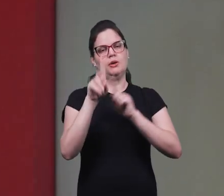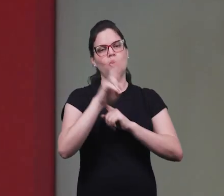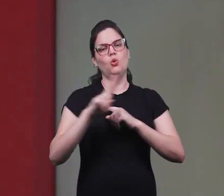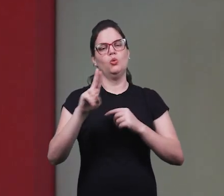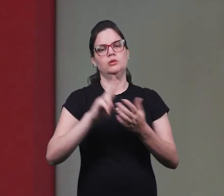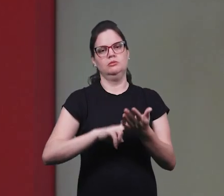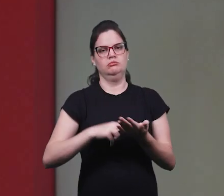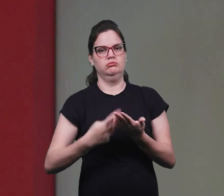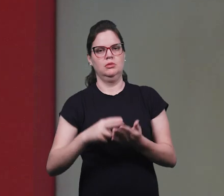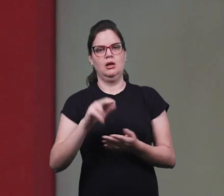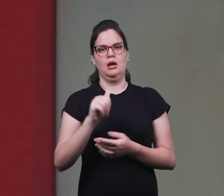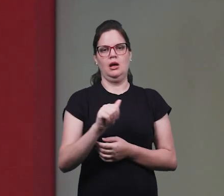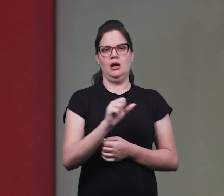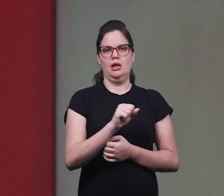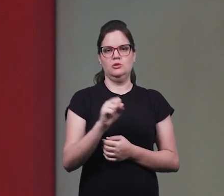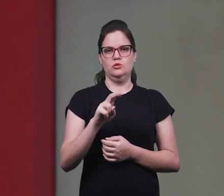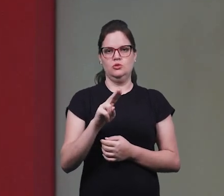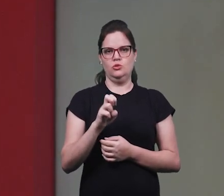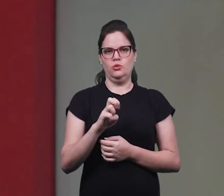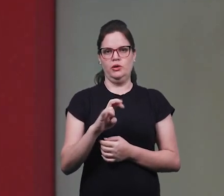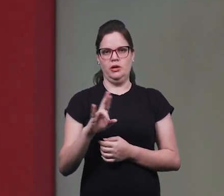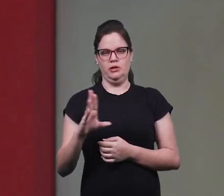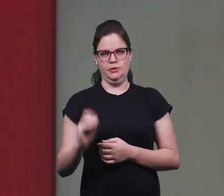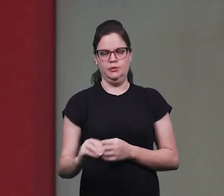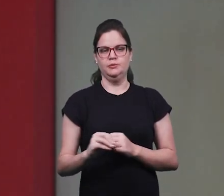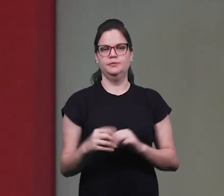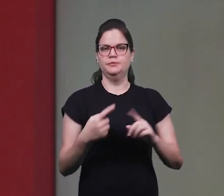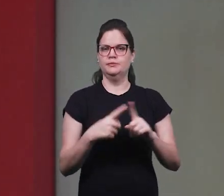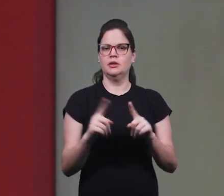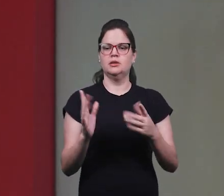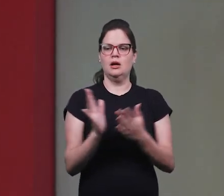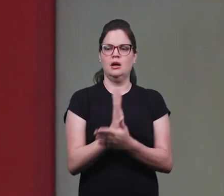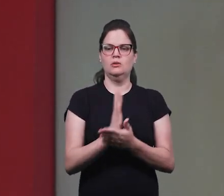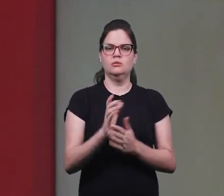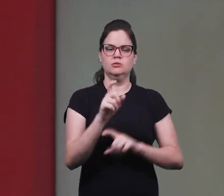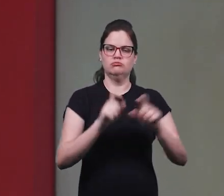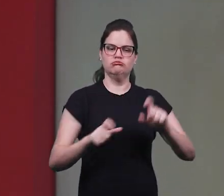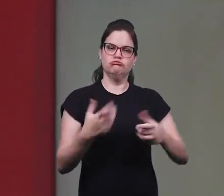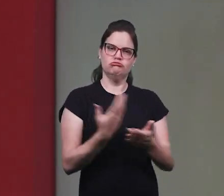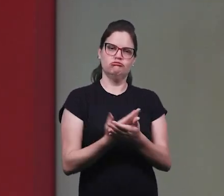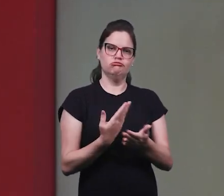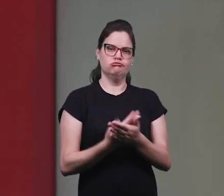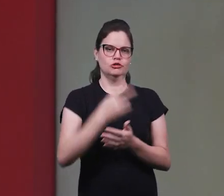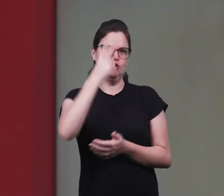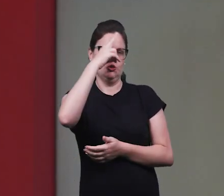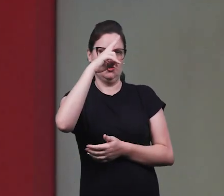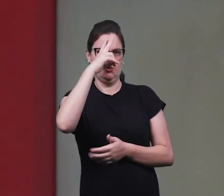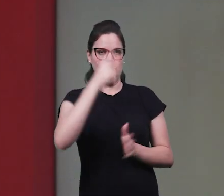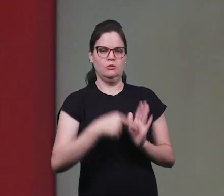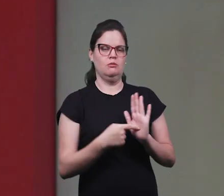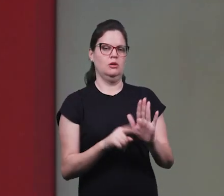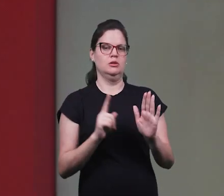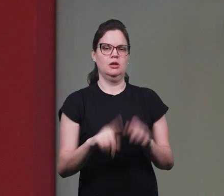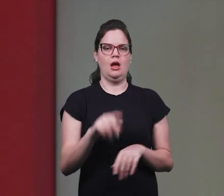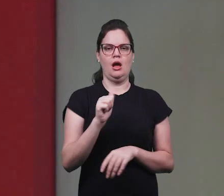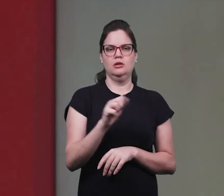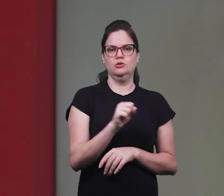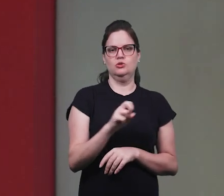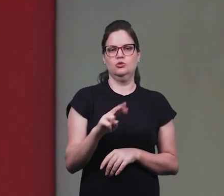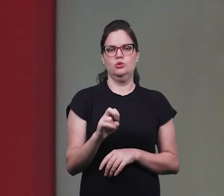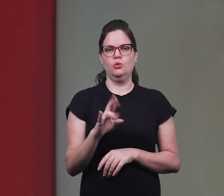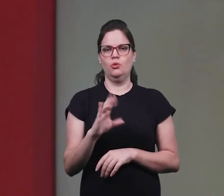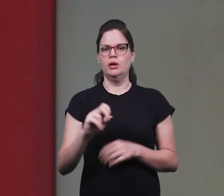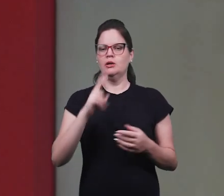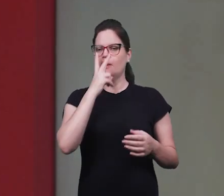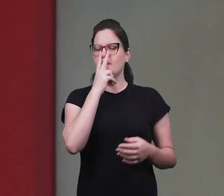livro de Ester aparece Assuero aqui. E alguns estudiosos consideram que Assuero pode ter sido um tipo de título real, né?